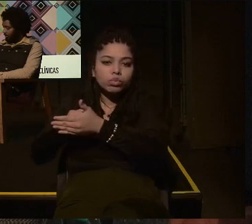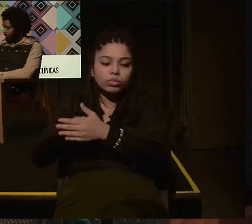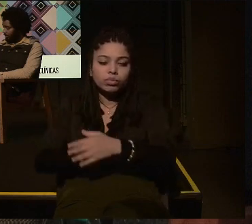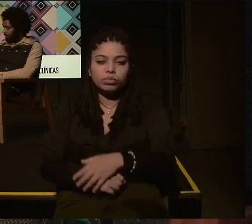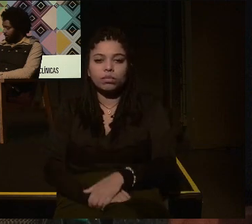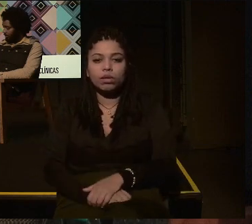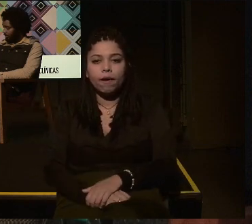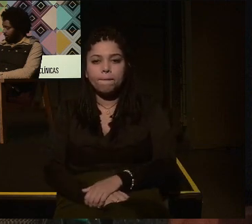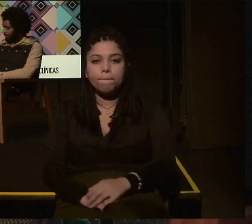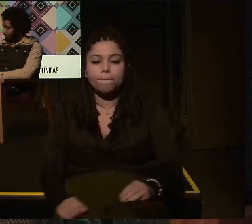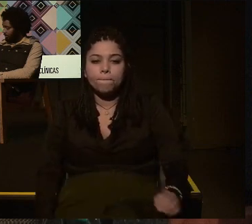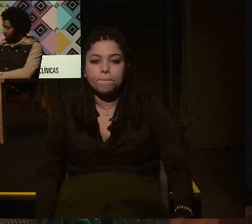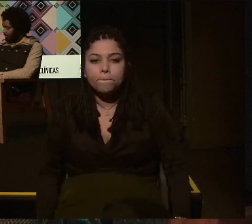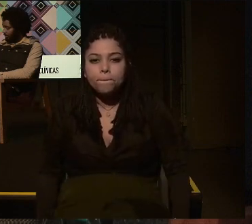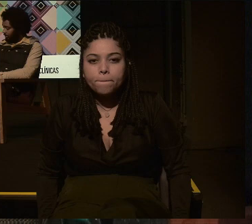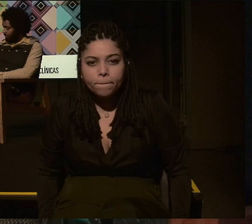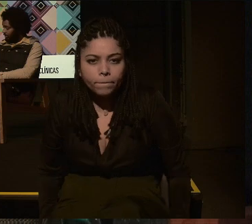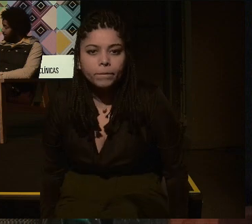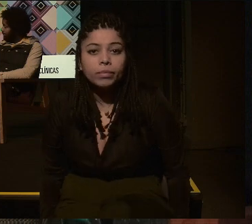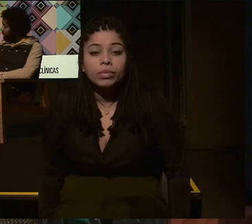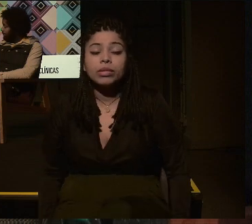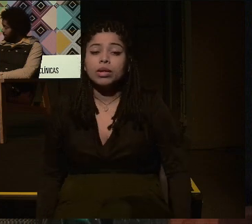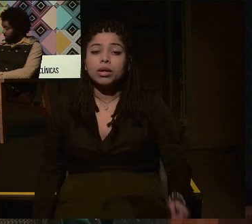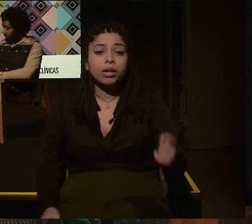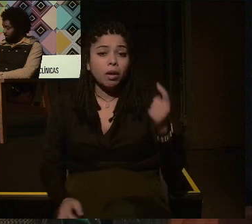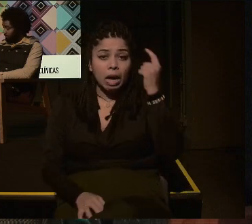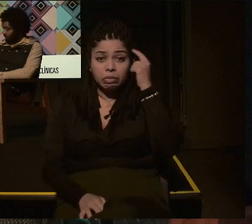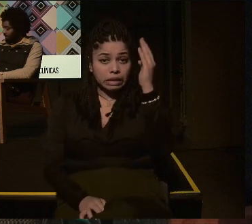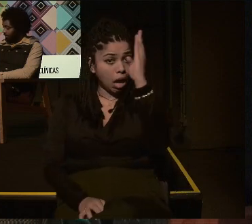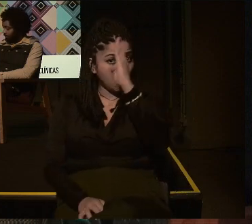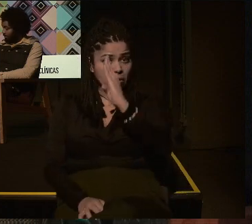E depois chamam a gente de identitário.